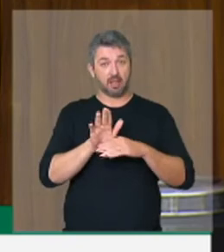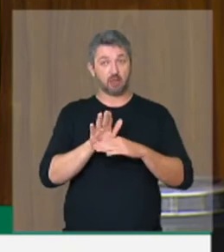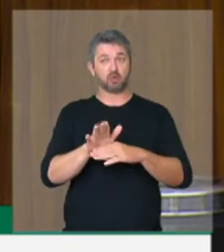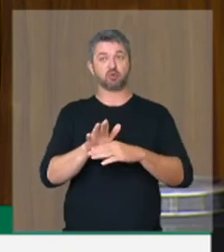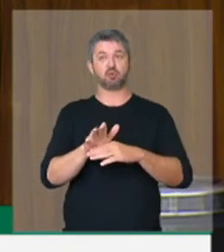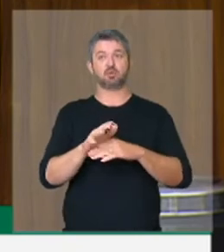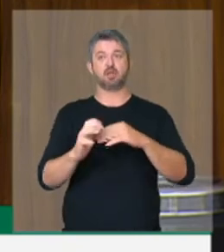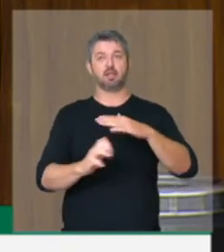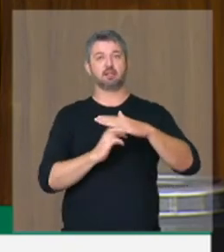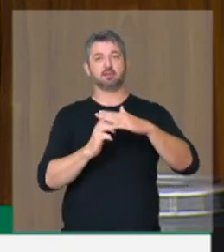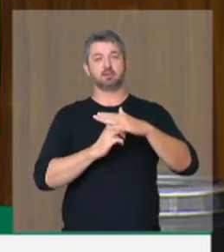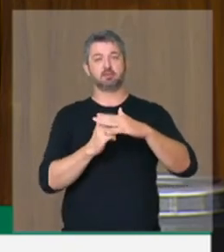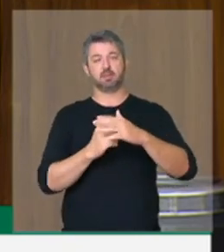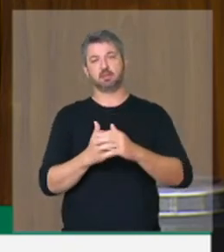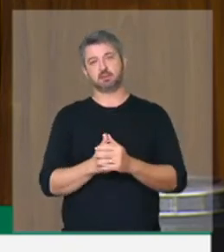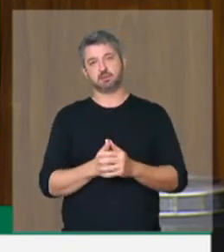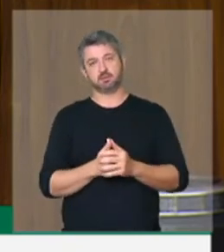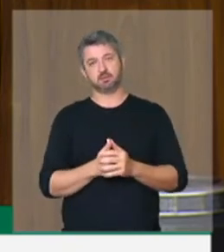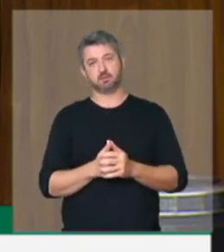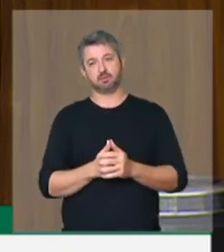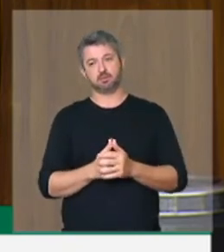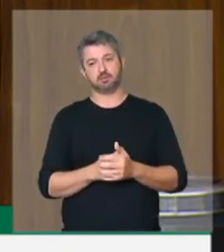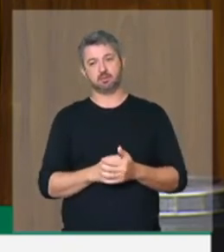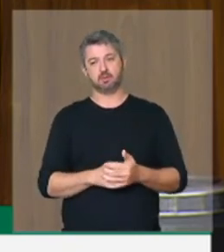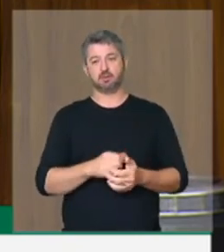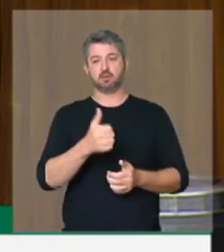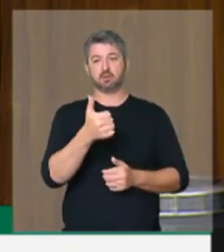micro e pequenas empresas desse país. São